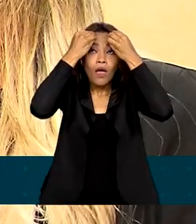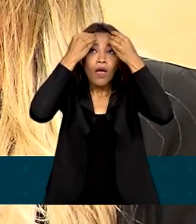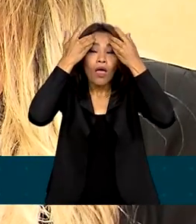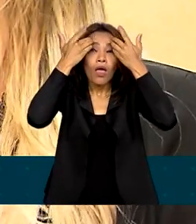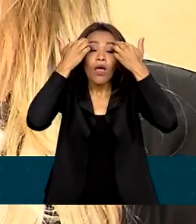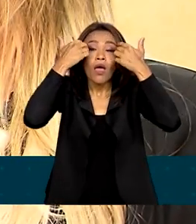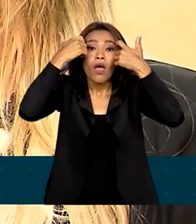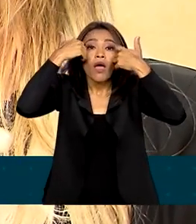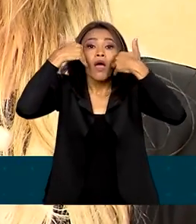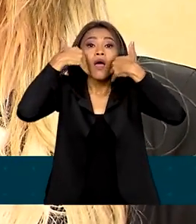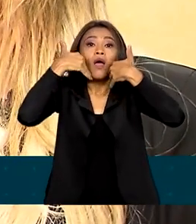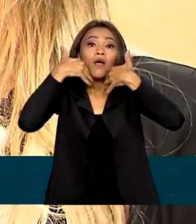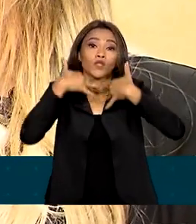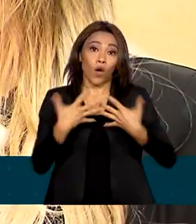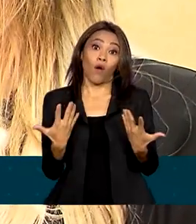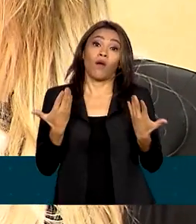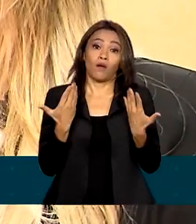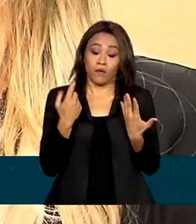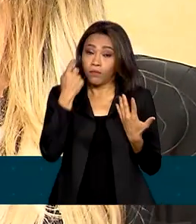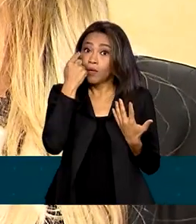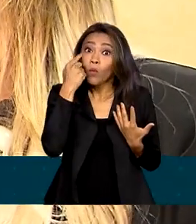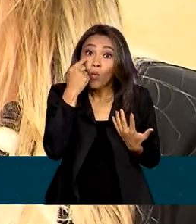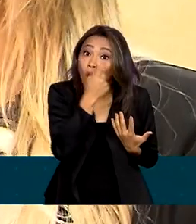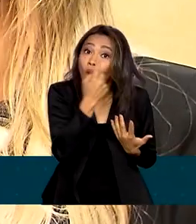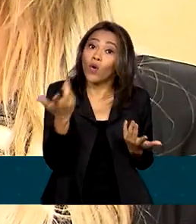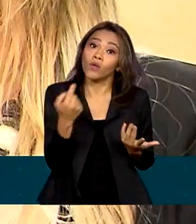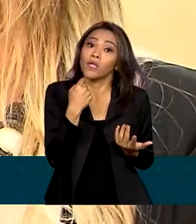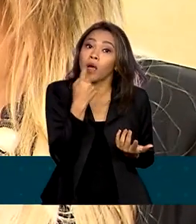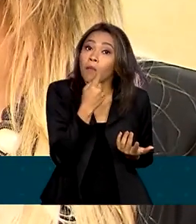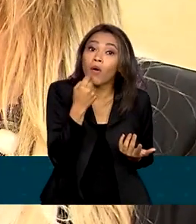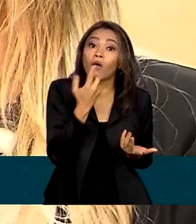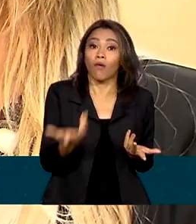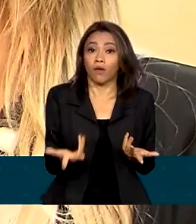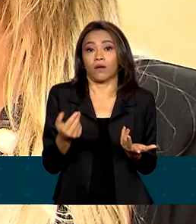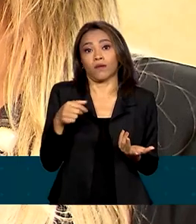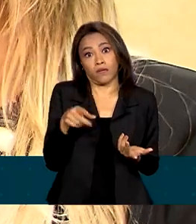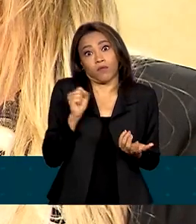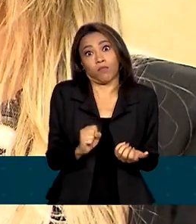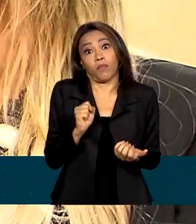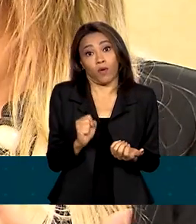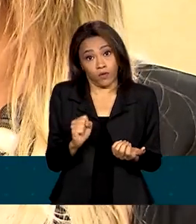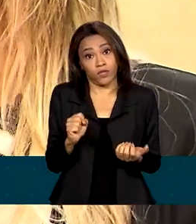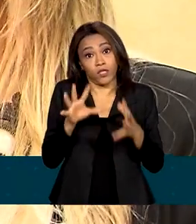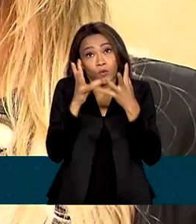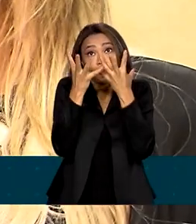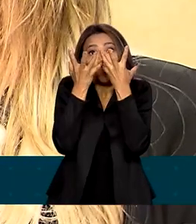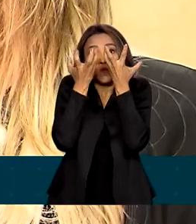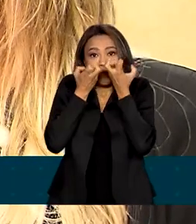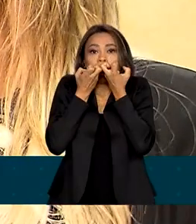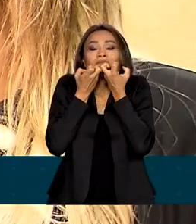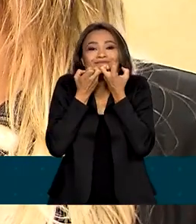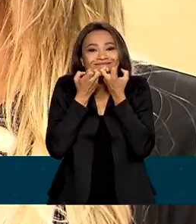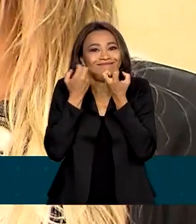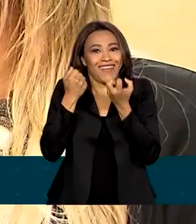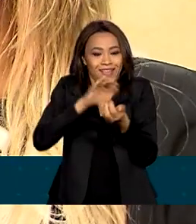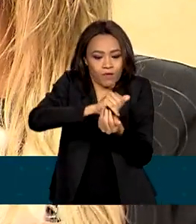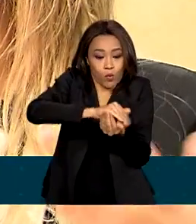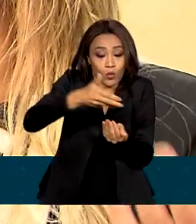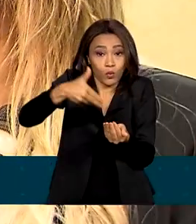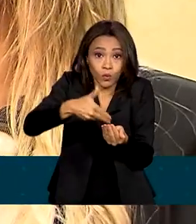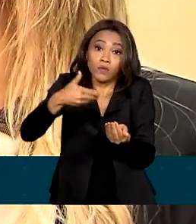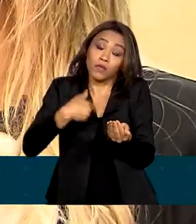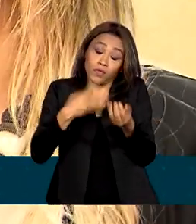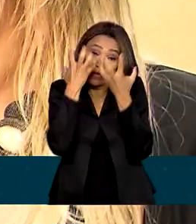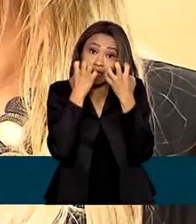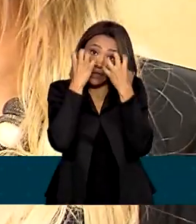pelo rosto tem o olho tem boca tem a mucosa toda que pode o que é absorver esse produto químico e pode